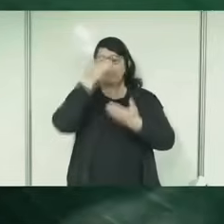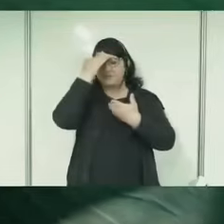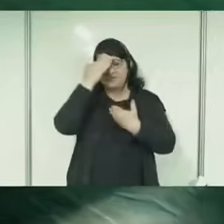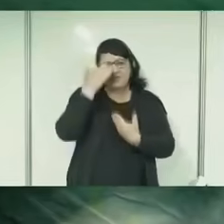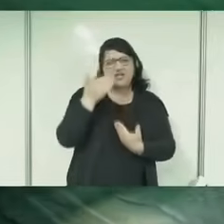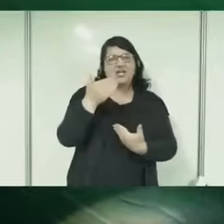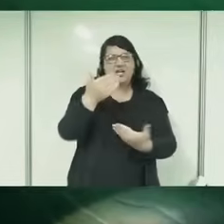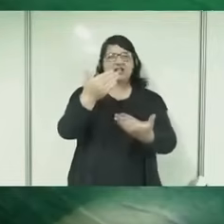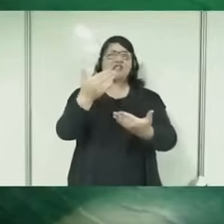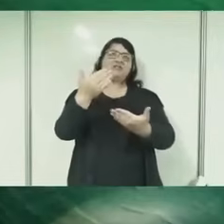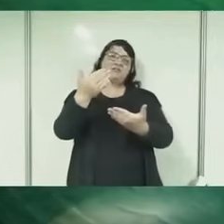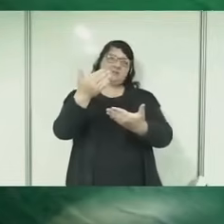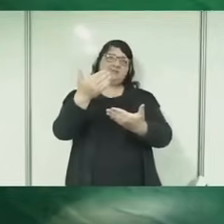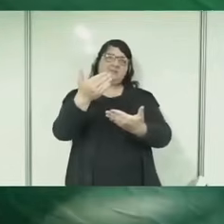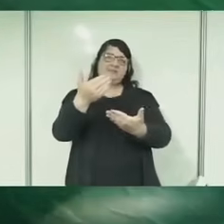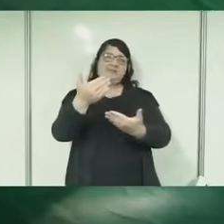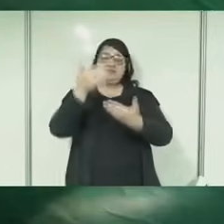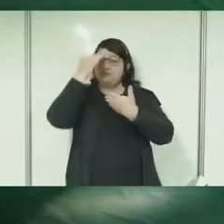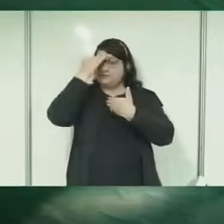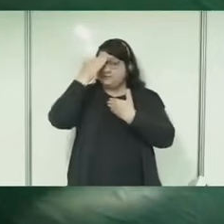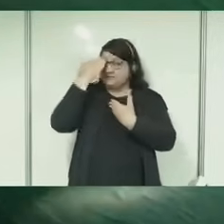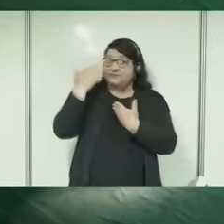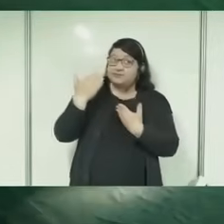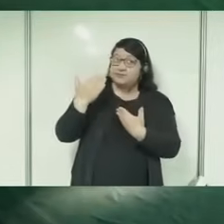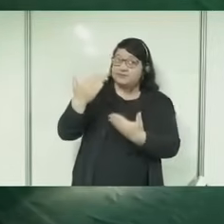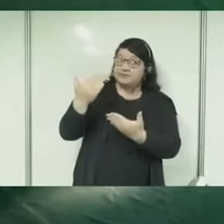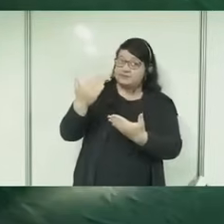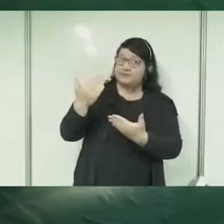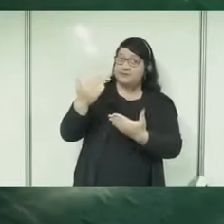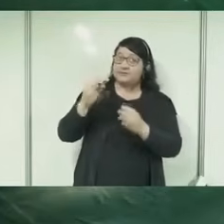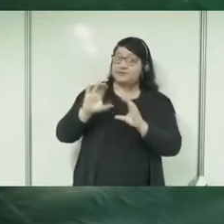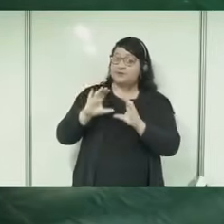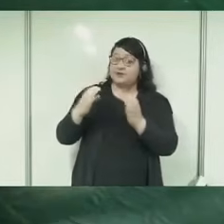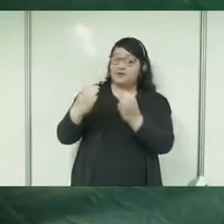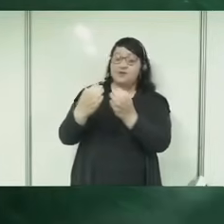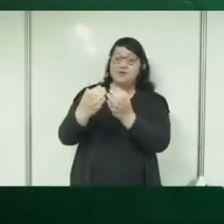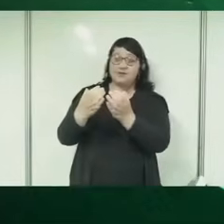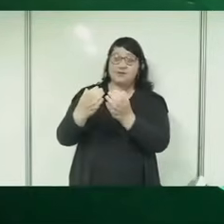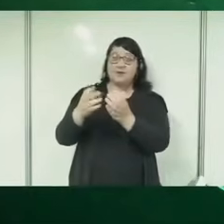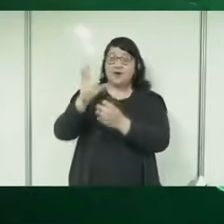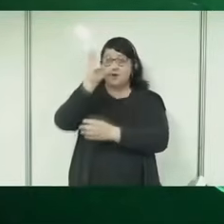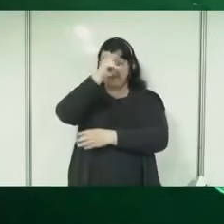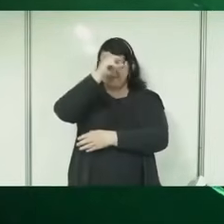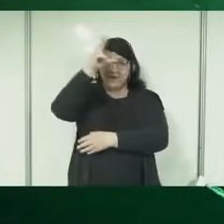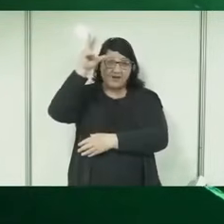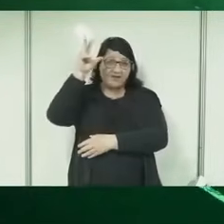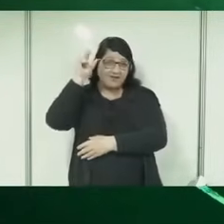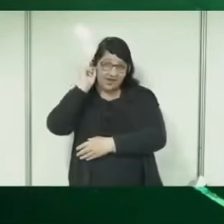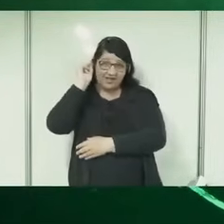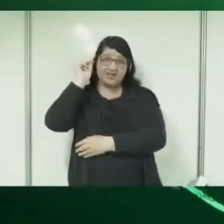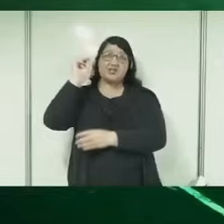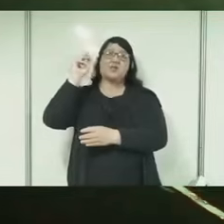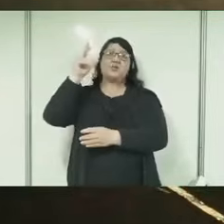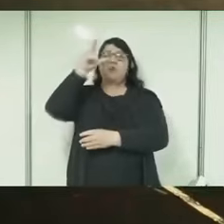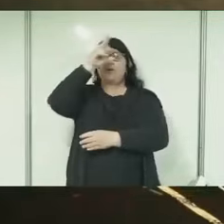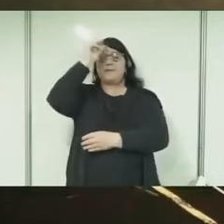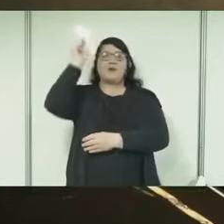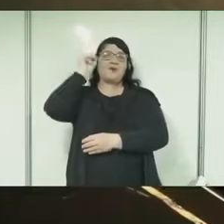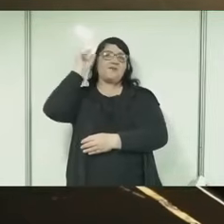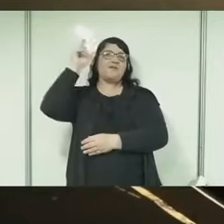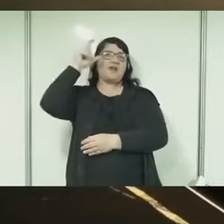Eu quero agradecer a equipe da prefeitura, o prefeito de